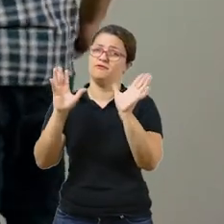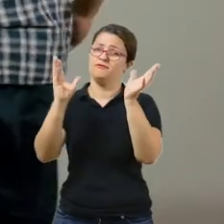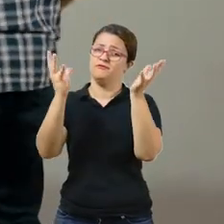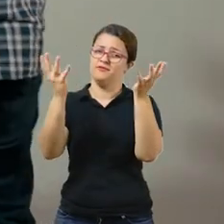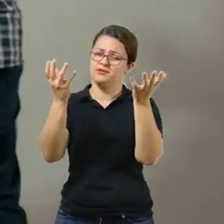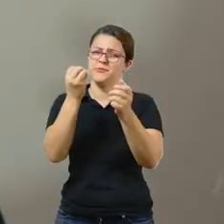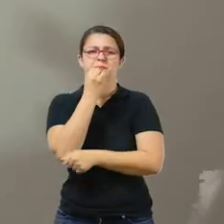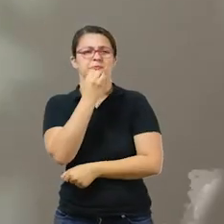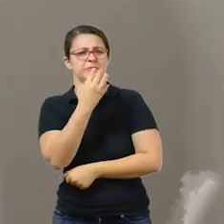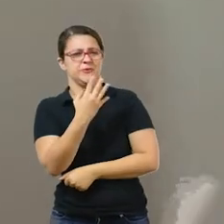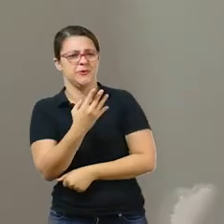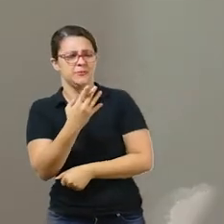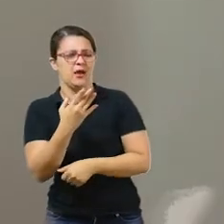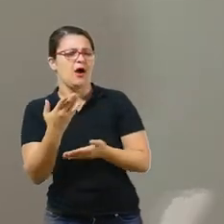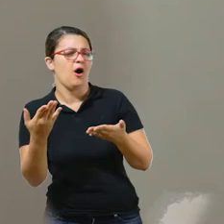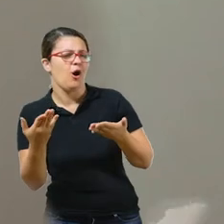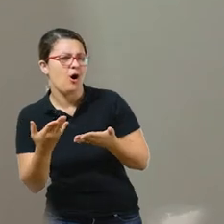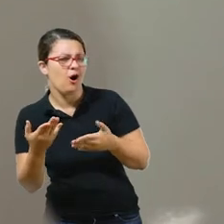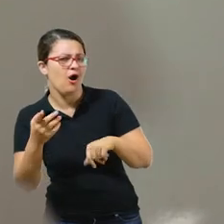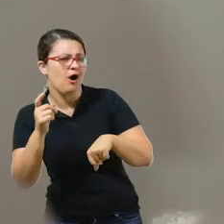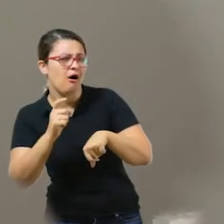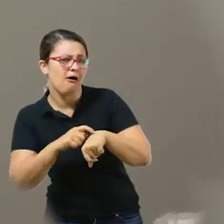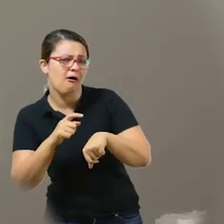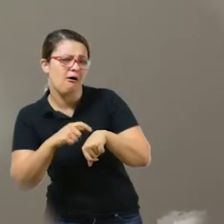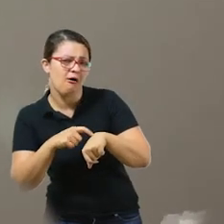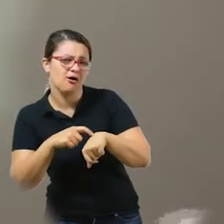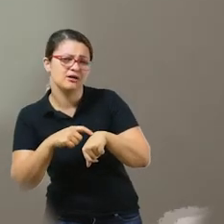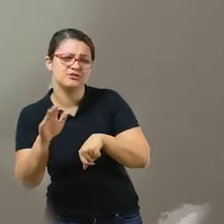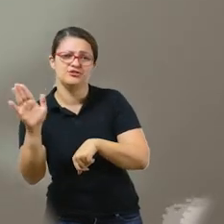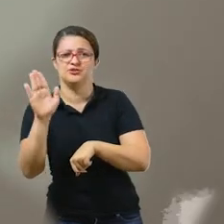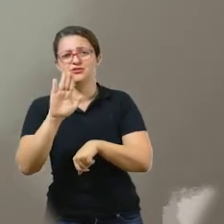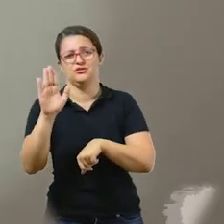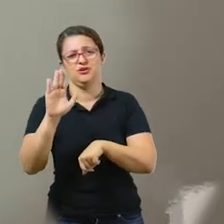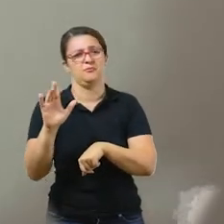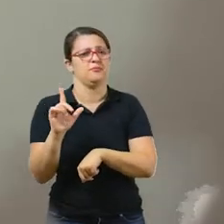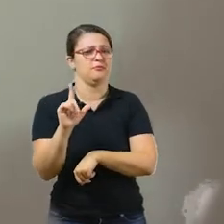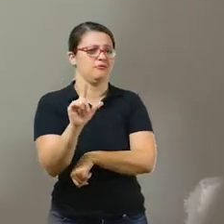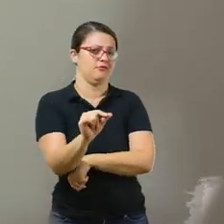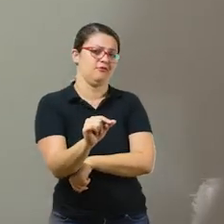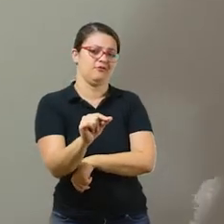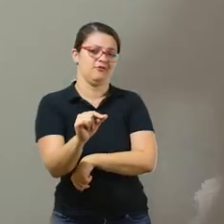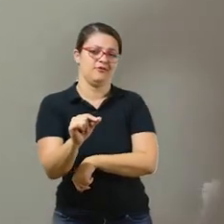A festa tá boa, mas é hora da despedida.